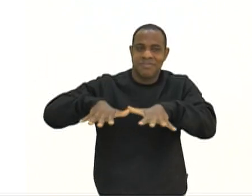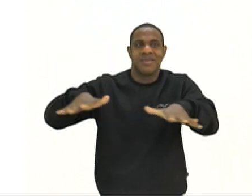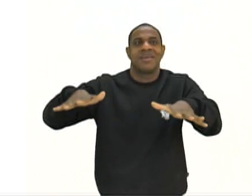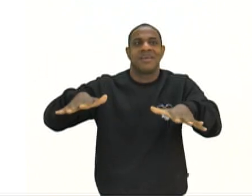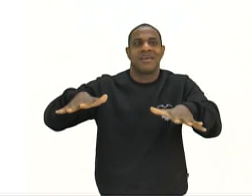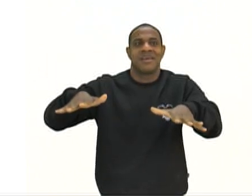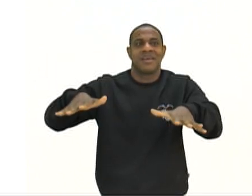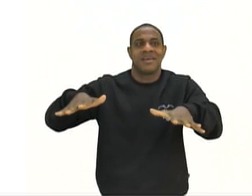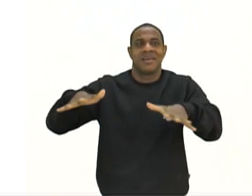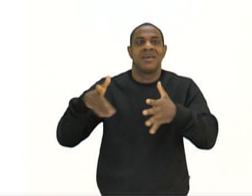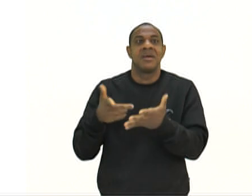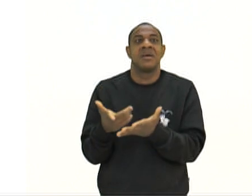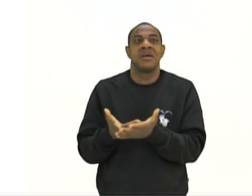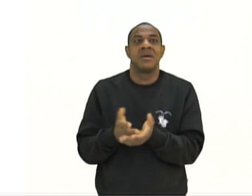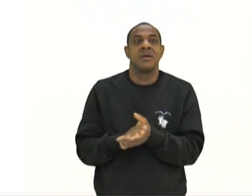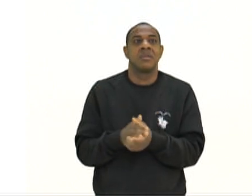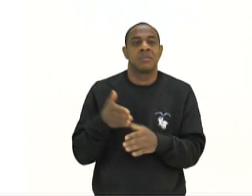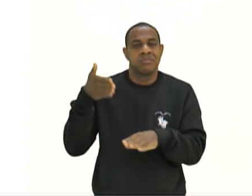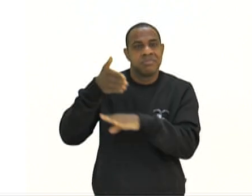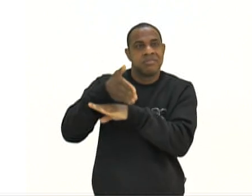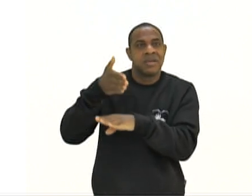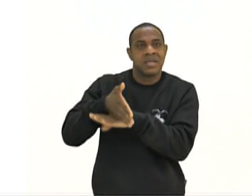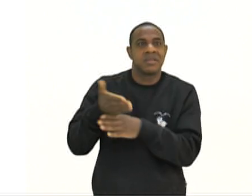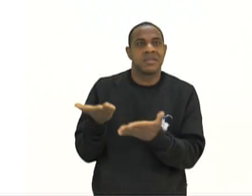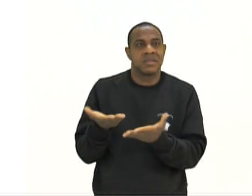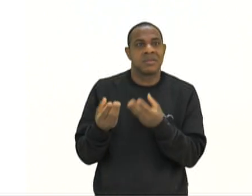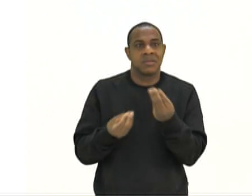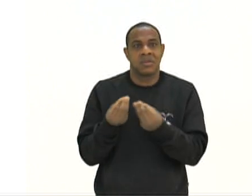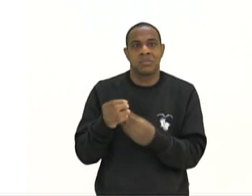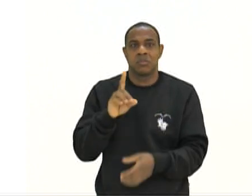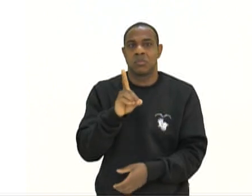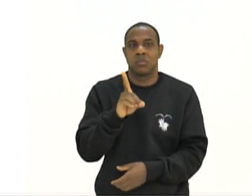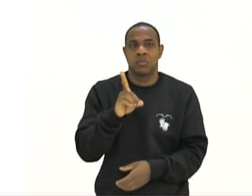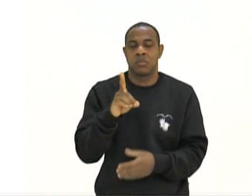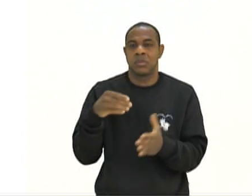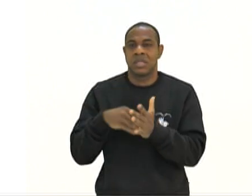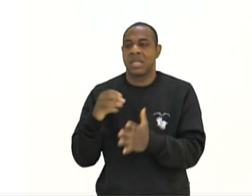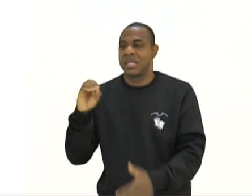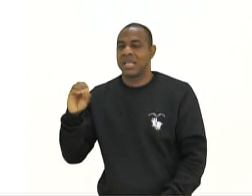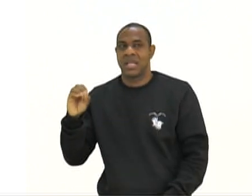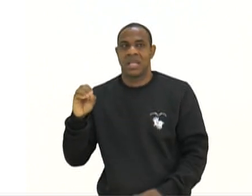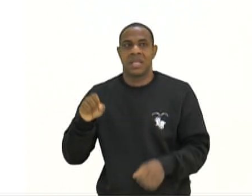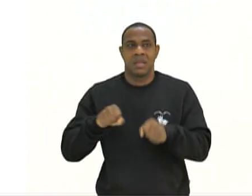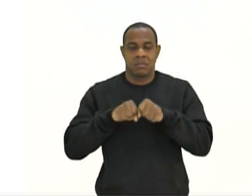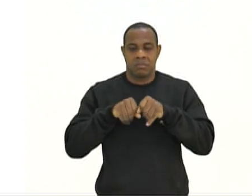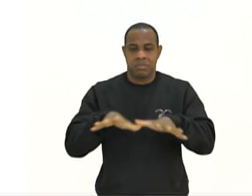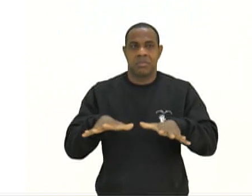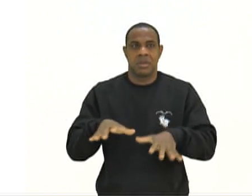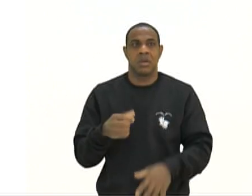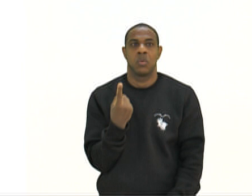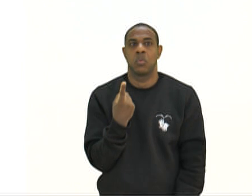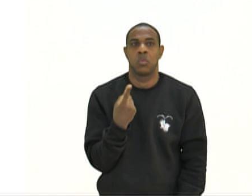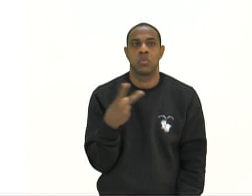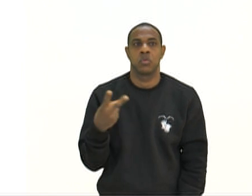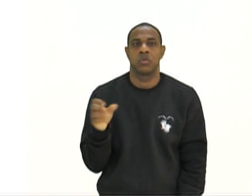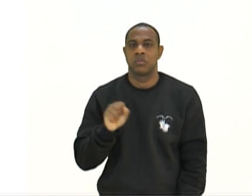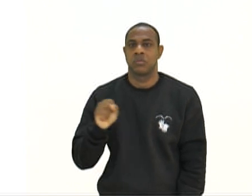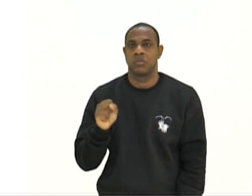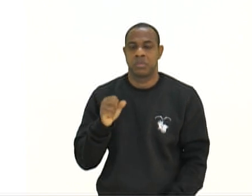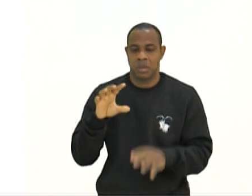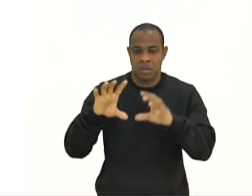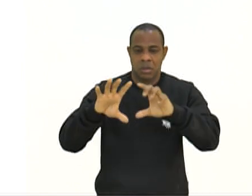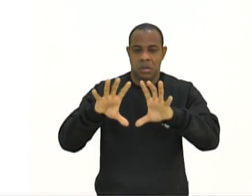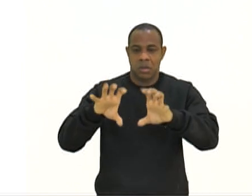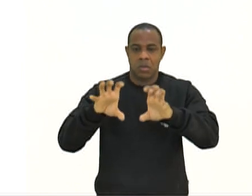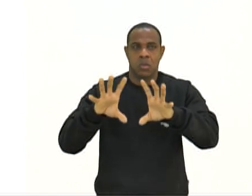uma sequência que é transmitida por códigos binários, 1 e 0. A imagem demora de 1 a 2 segundos para ser criptografada